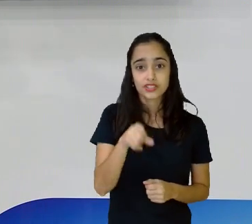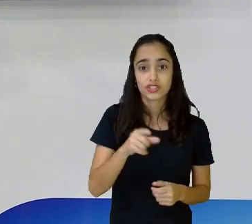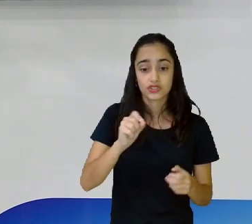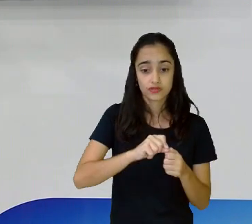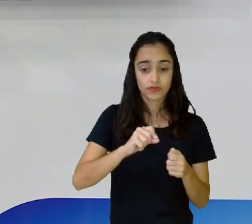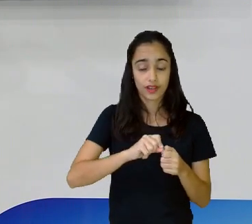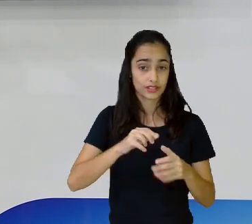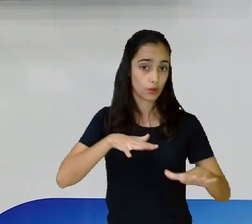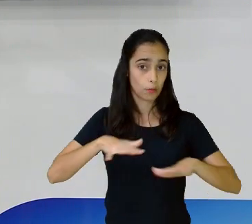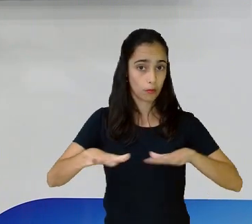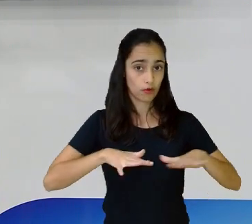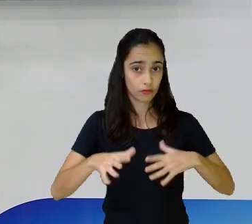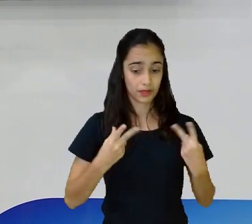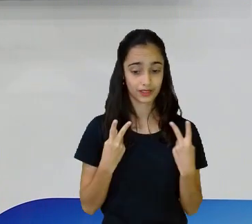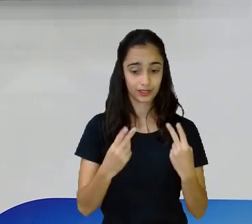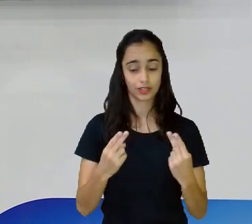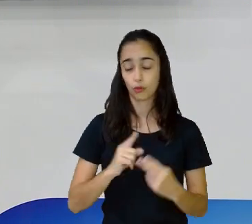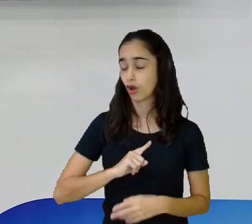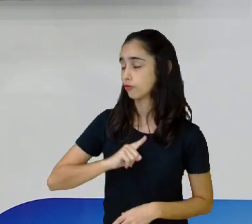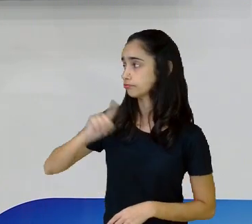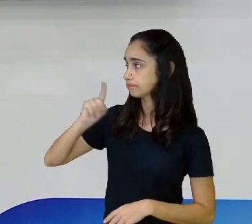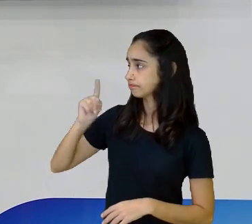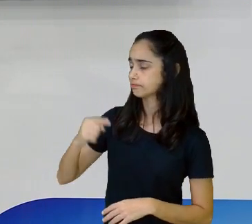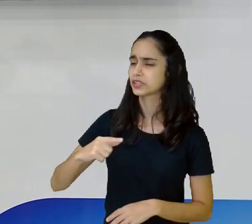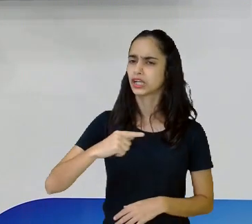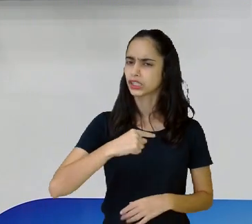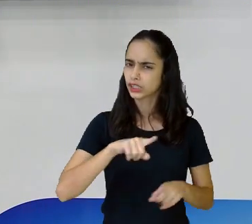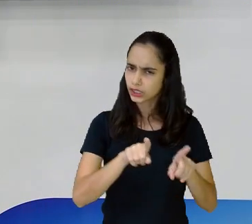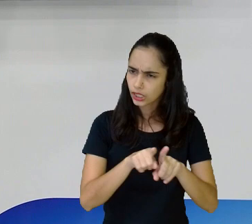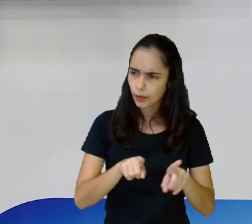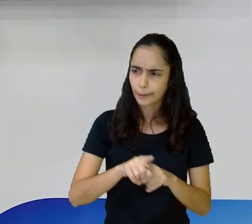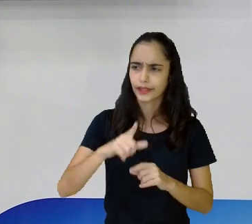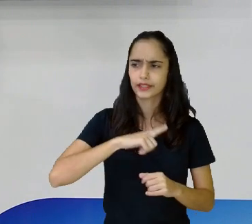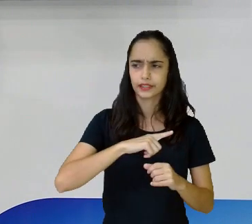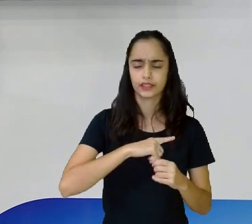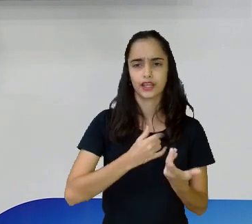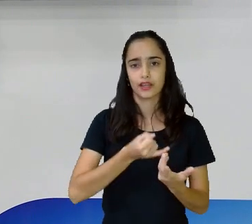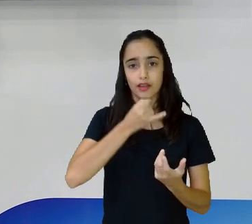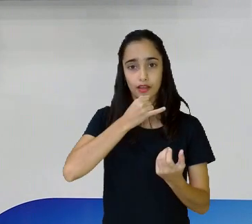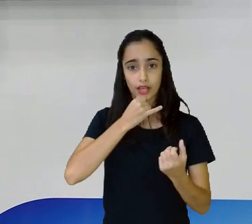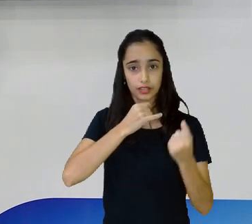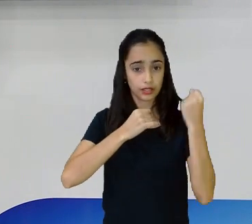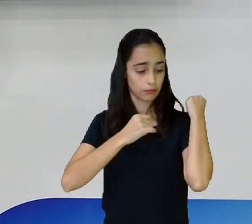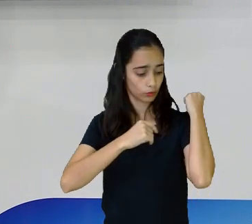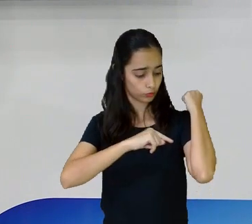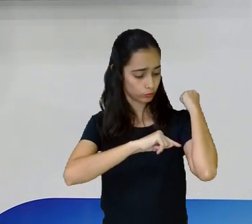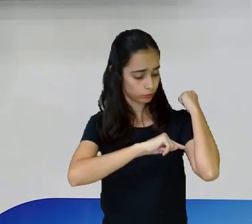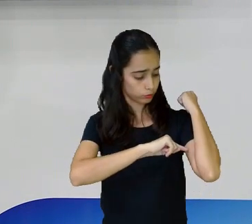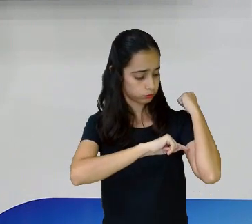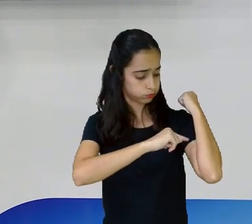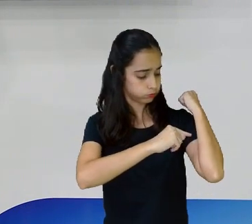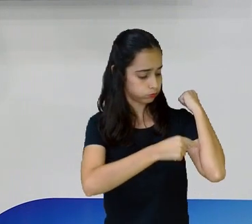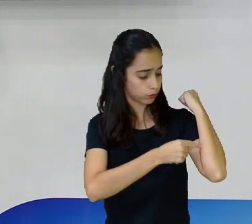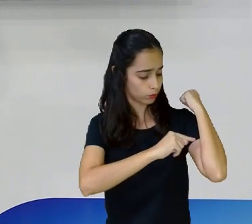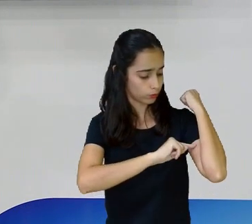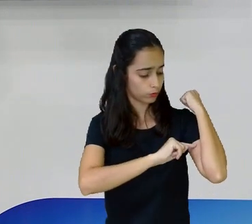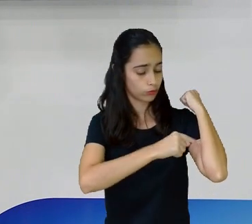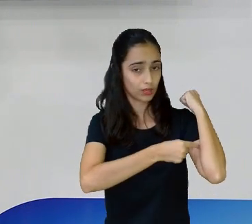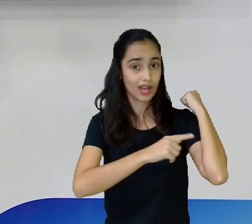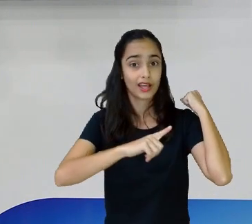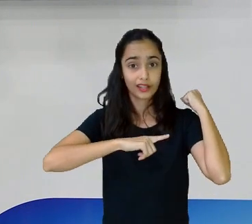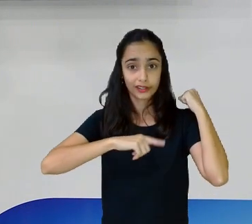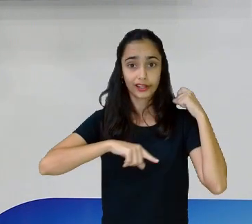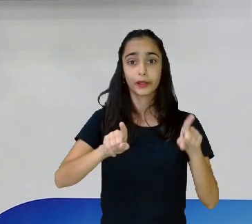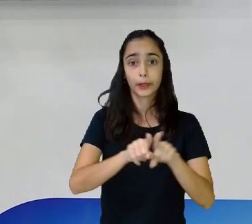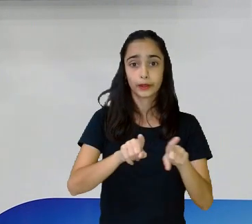ó. Eu tenho um ângulo aqui. Se eu tenho um ângulo reto, é como se eu tivesse feito assim, ó, ângulo reto, 90. Mas se eu